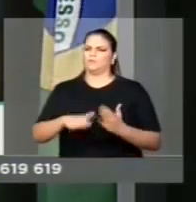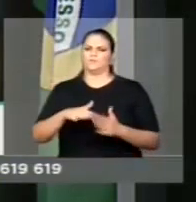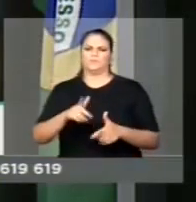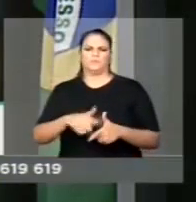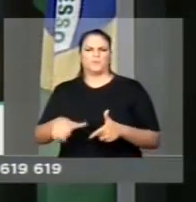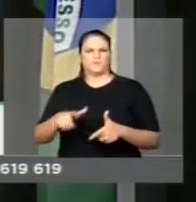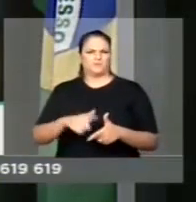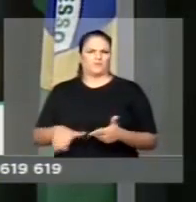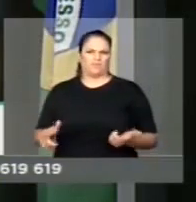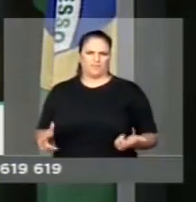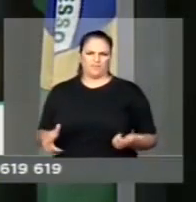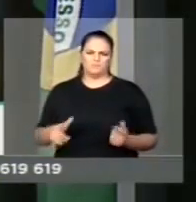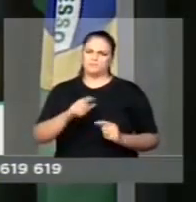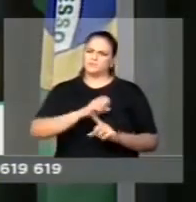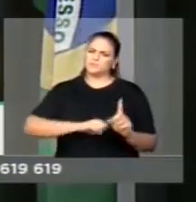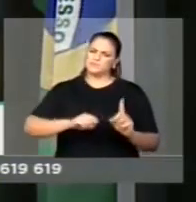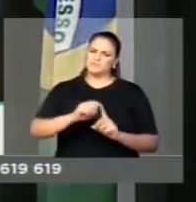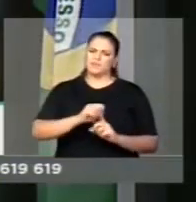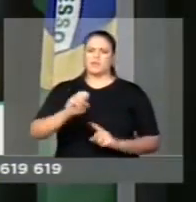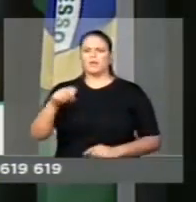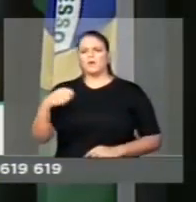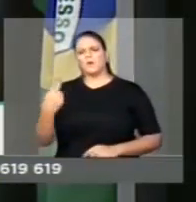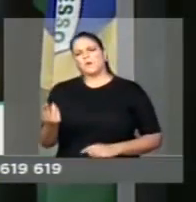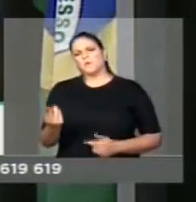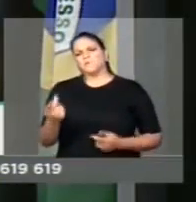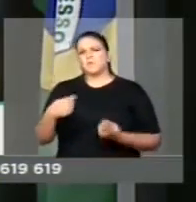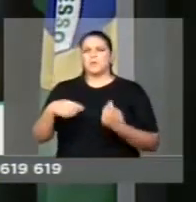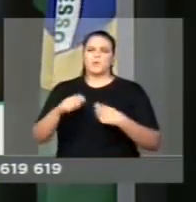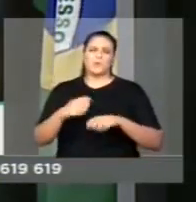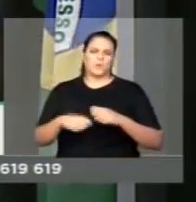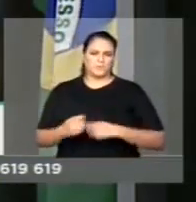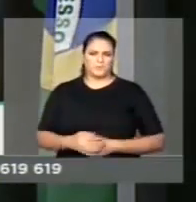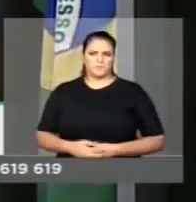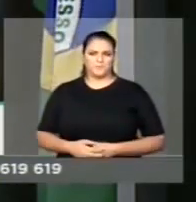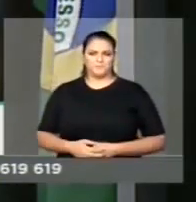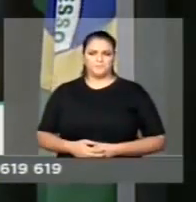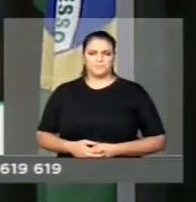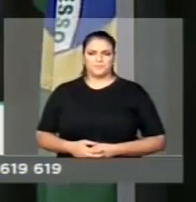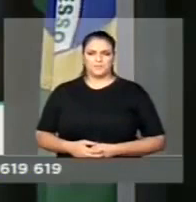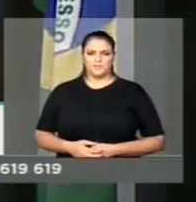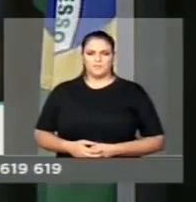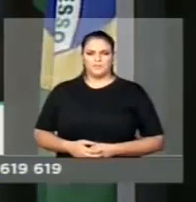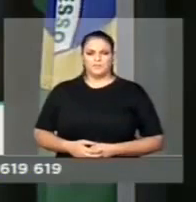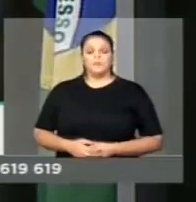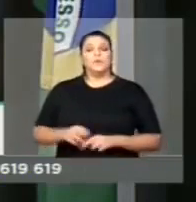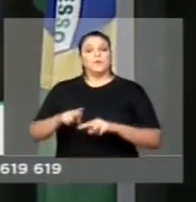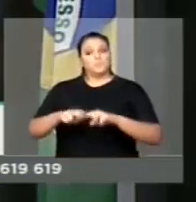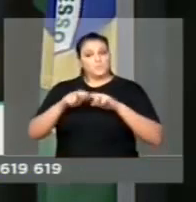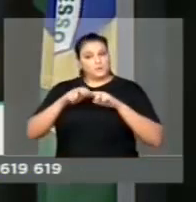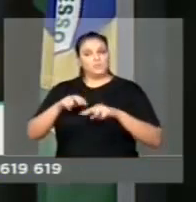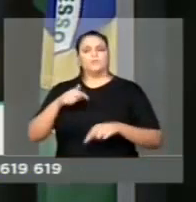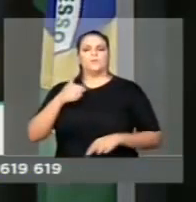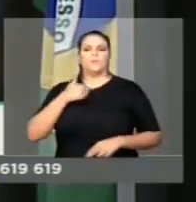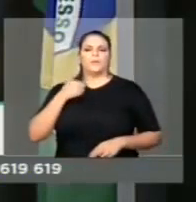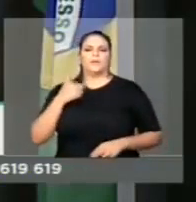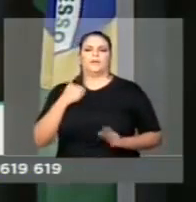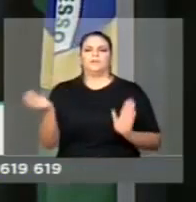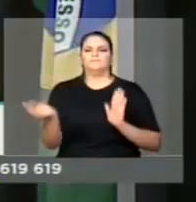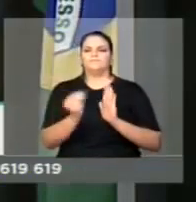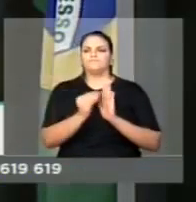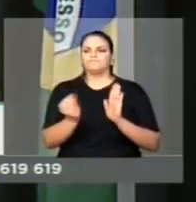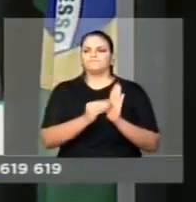cunho econômico ou social. Nesta linha de ação, apresentei ao novo governo Temer 15 pontos que devem